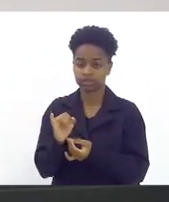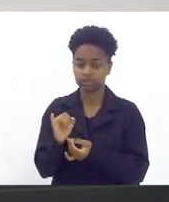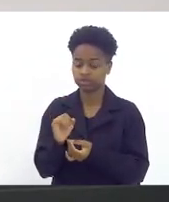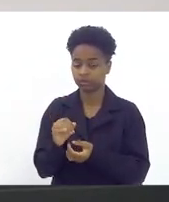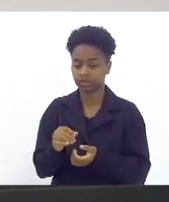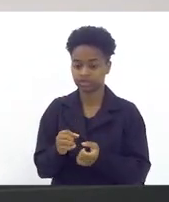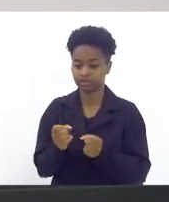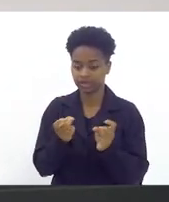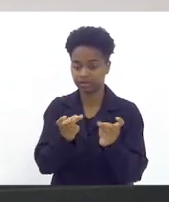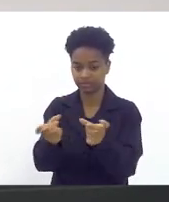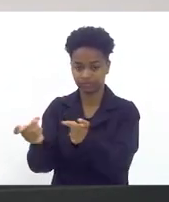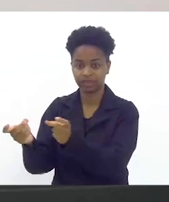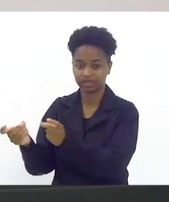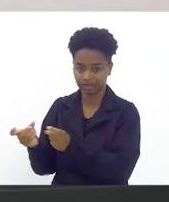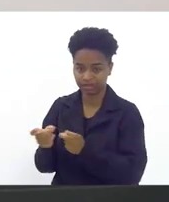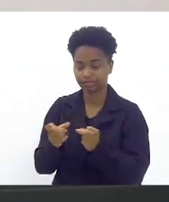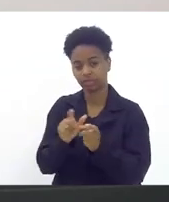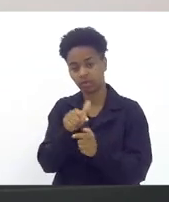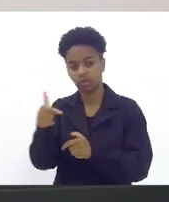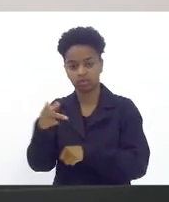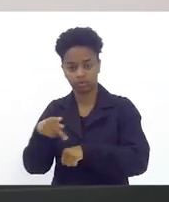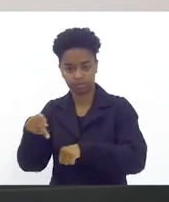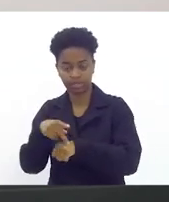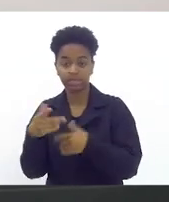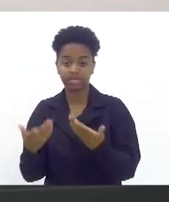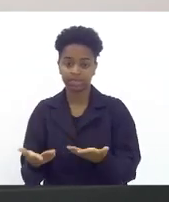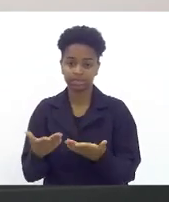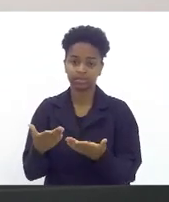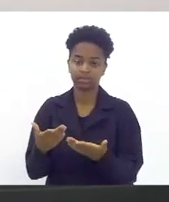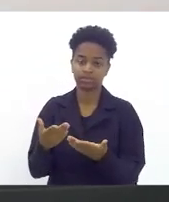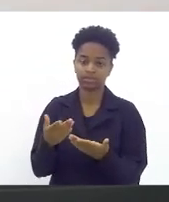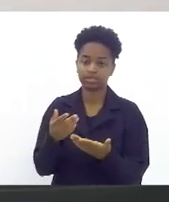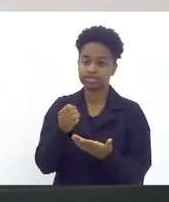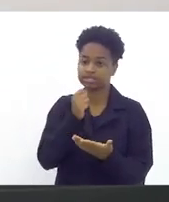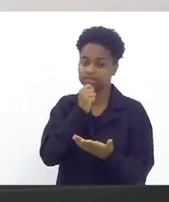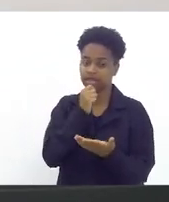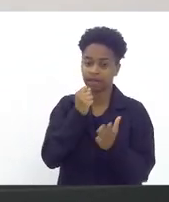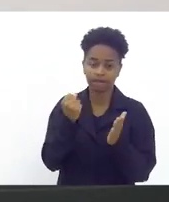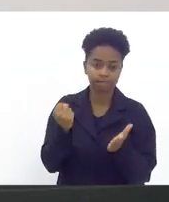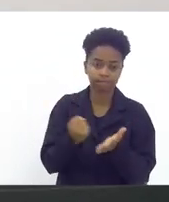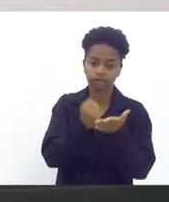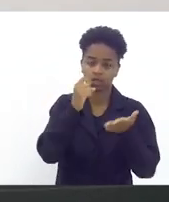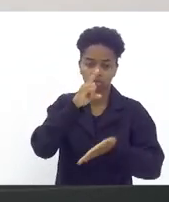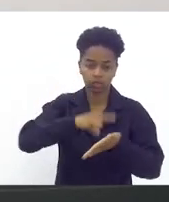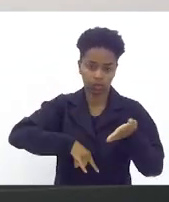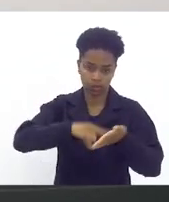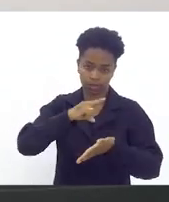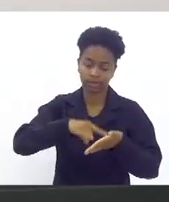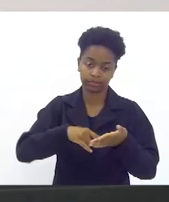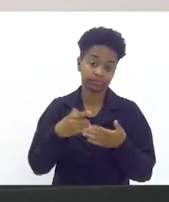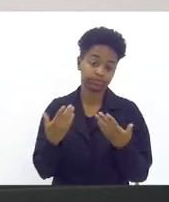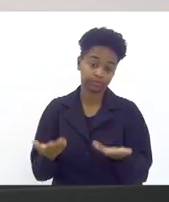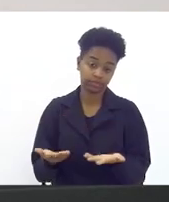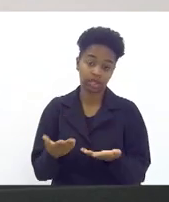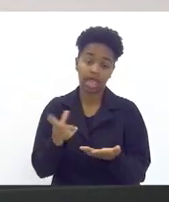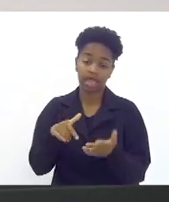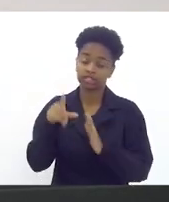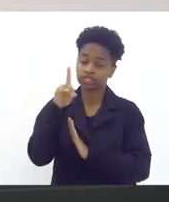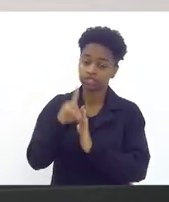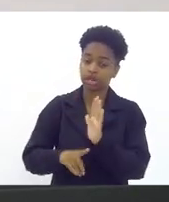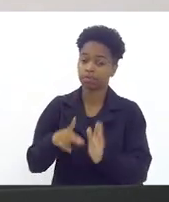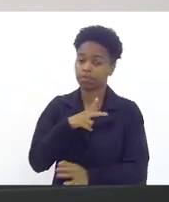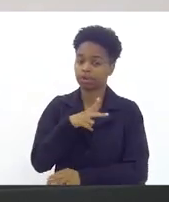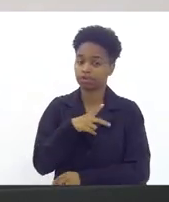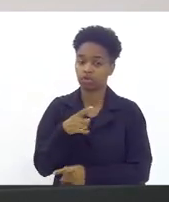a silvicultura ela é uma atividade que ela acaba tendo uma fiscalização é de direito privado